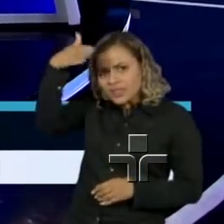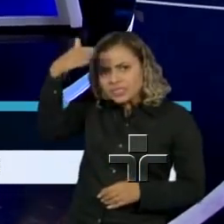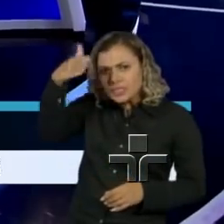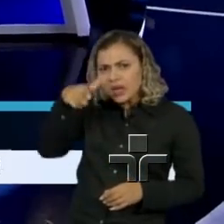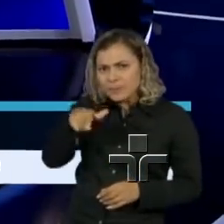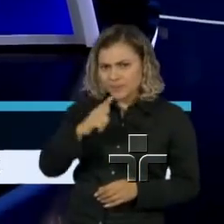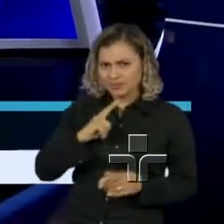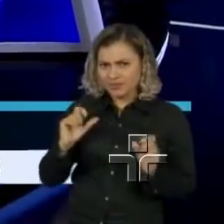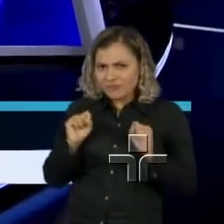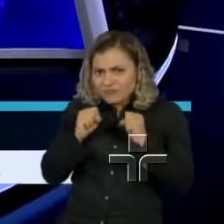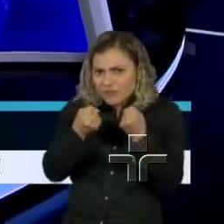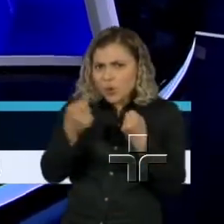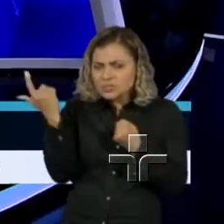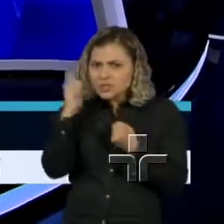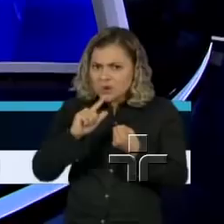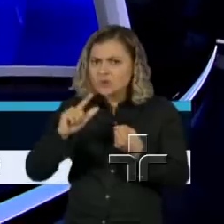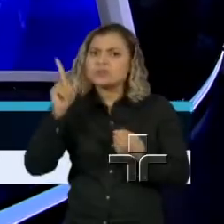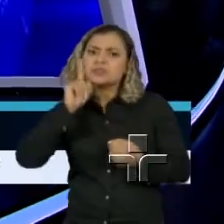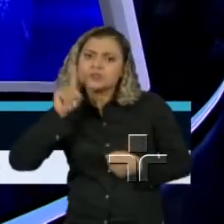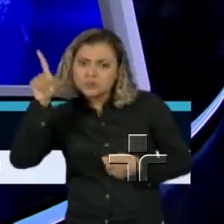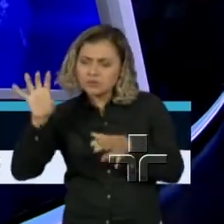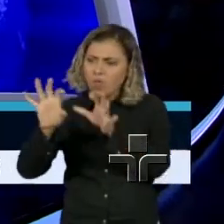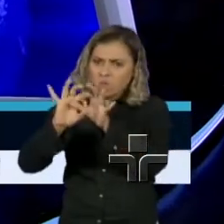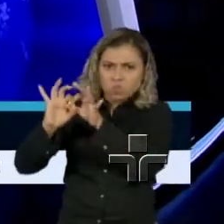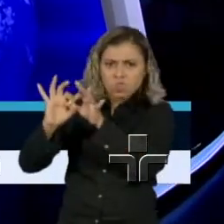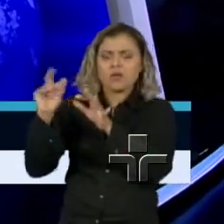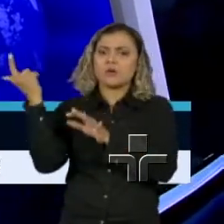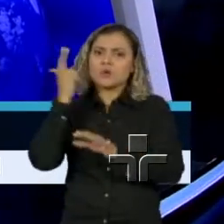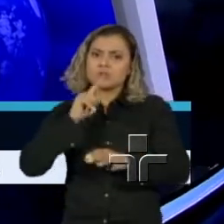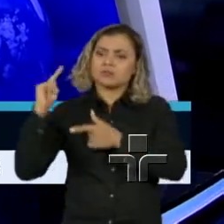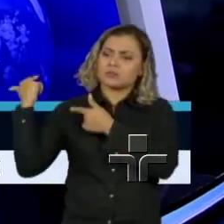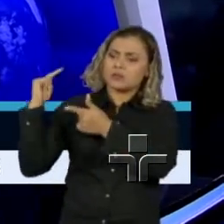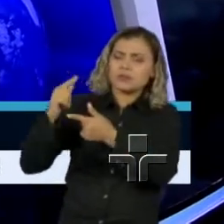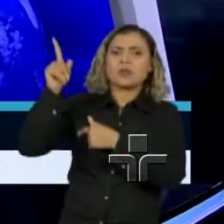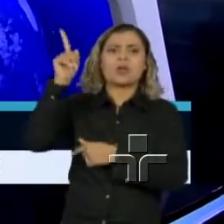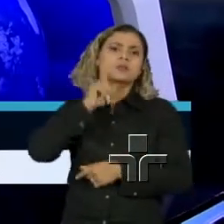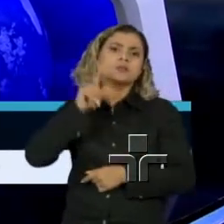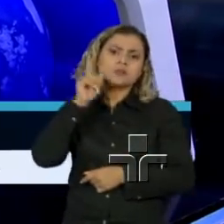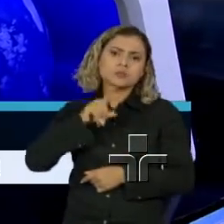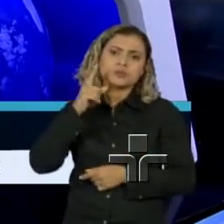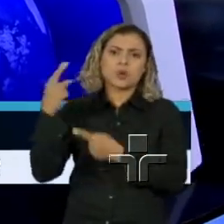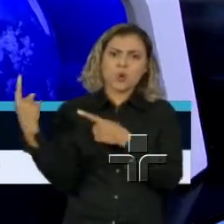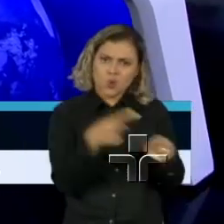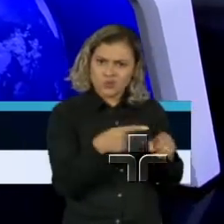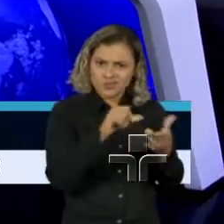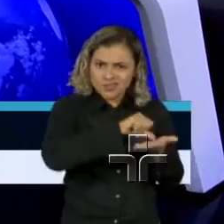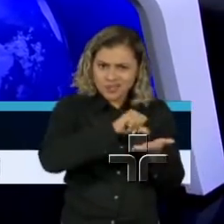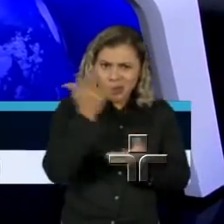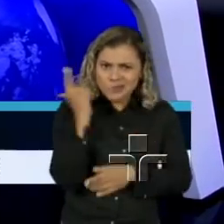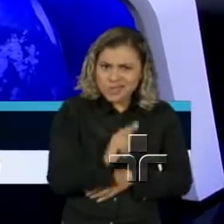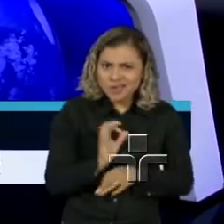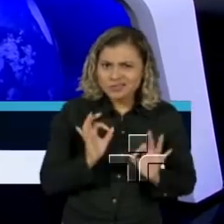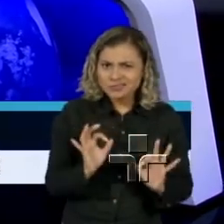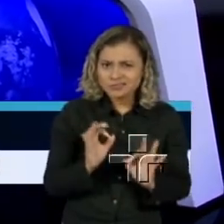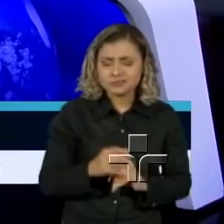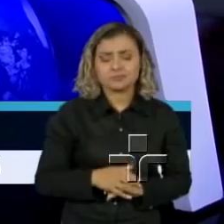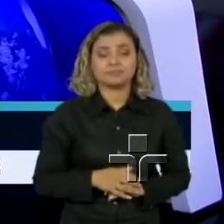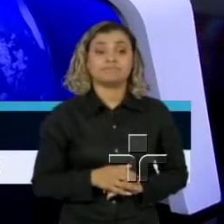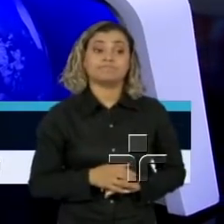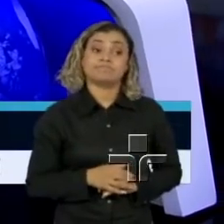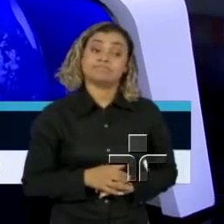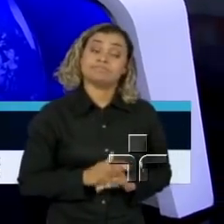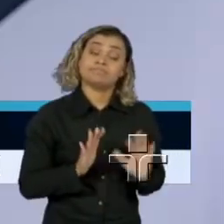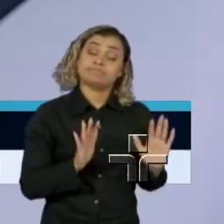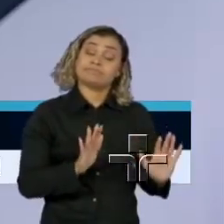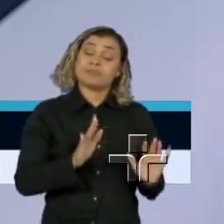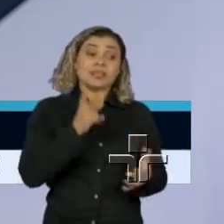calibre político nesse momento para unir americanos e também aliados tradicionais dos Estados Unidos contra o Irã? Olha, toda vez que os